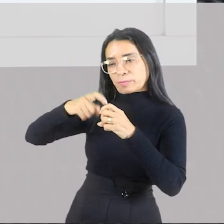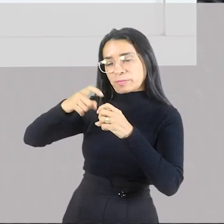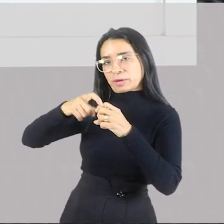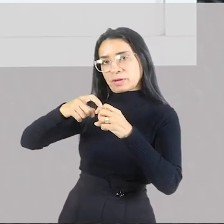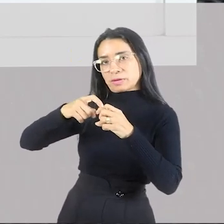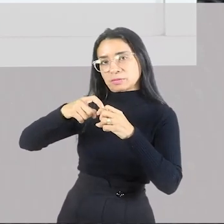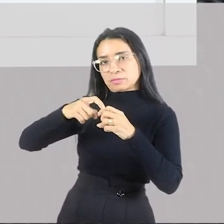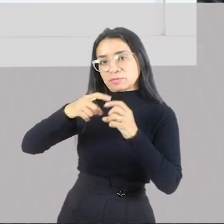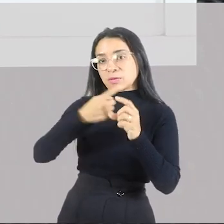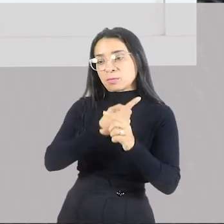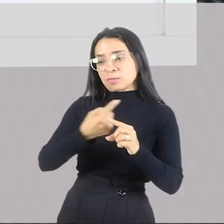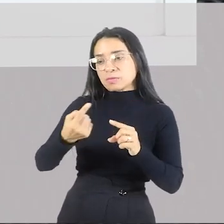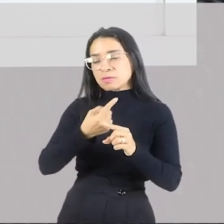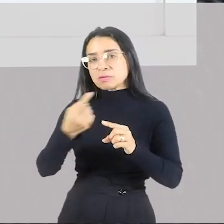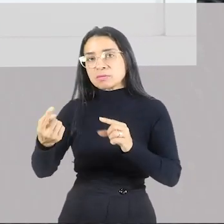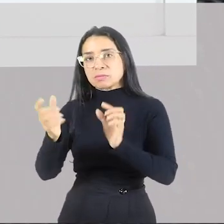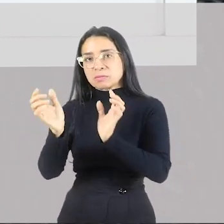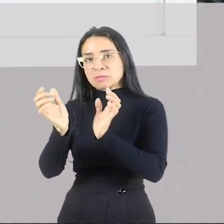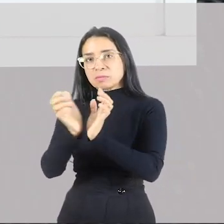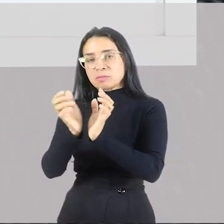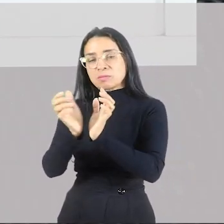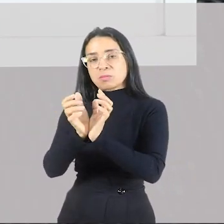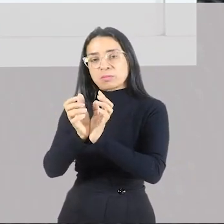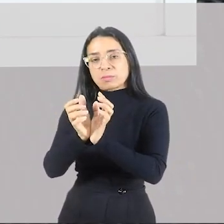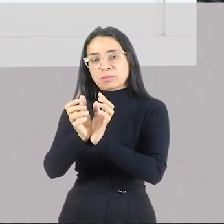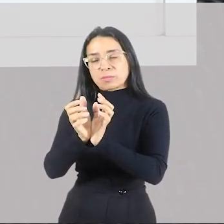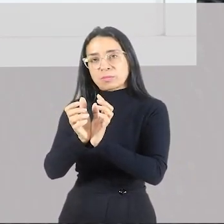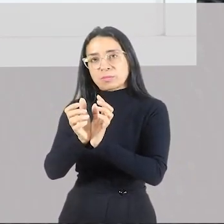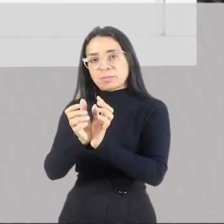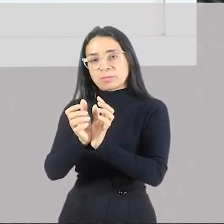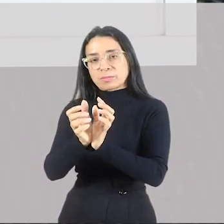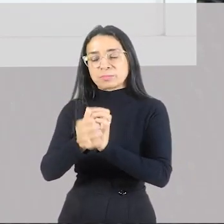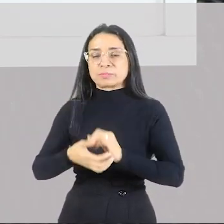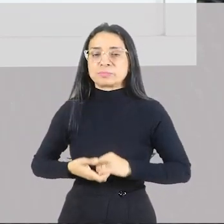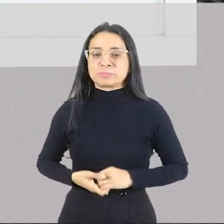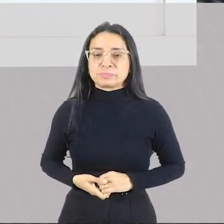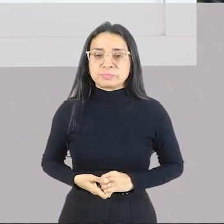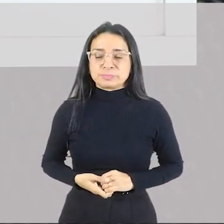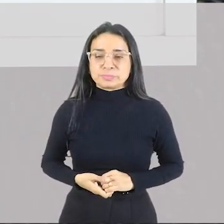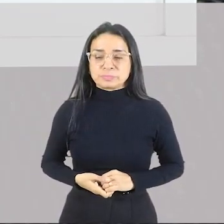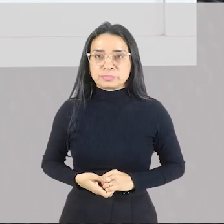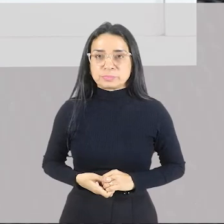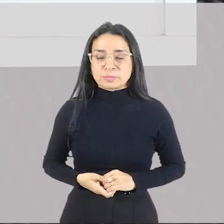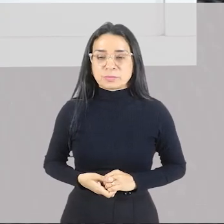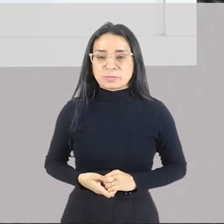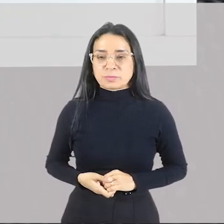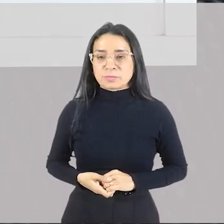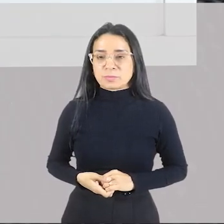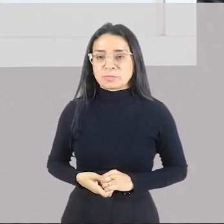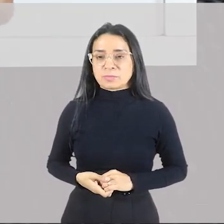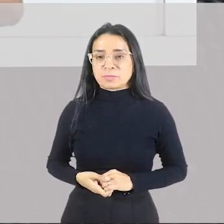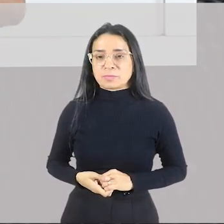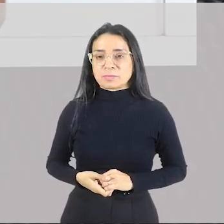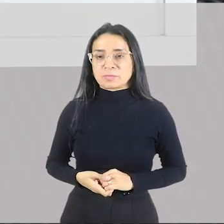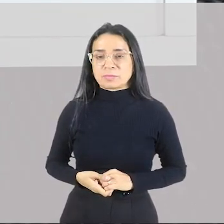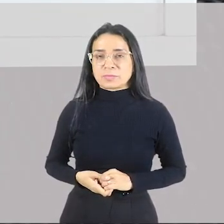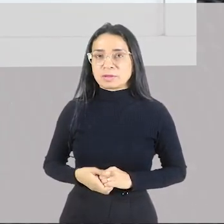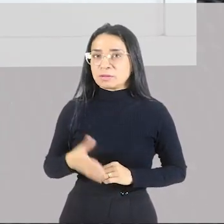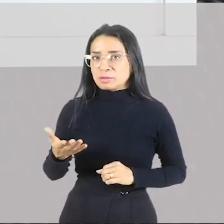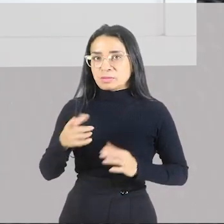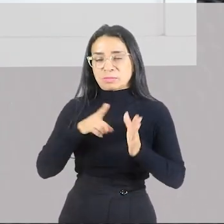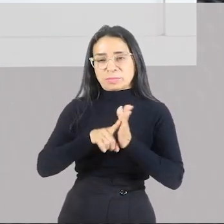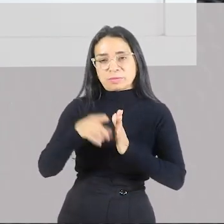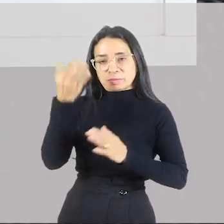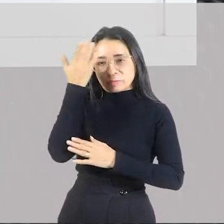grupos. Certo? Bom, tenho 10 para formar grupos de 3. Isso já é um comando para a gente entender que isso